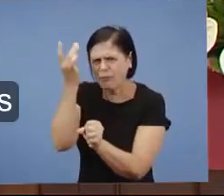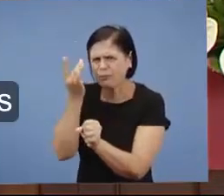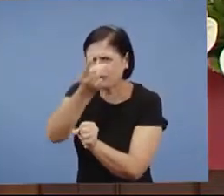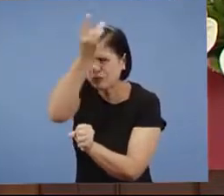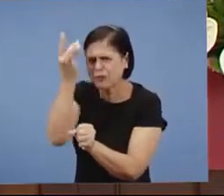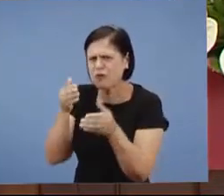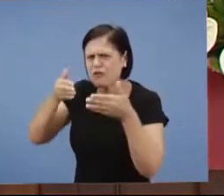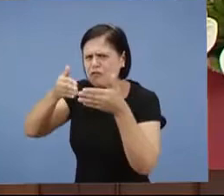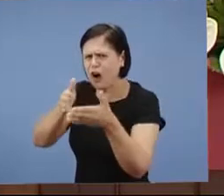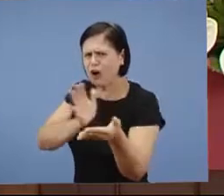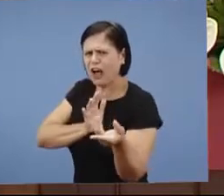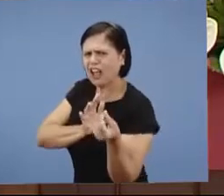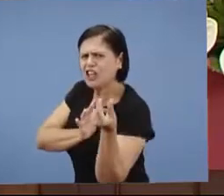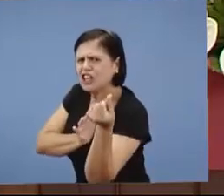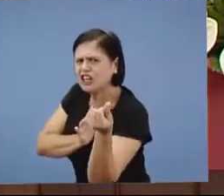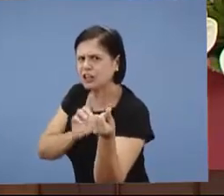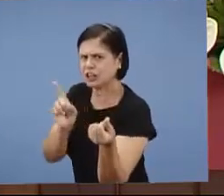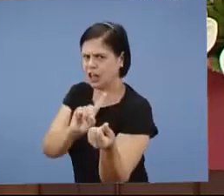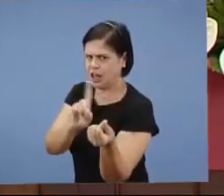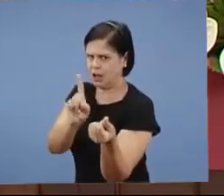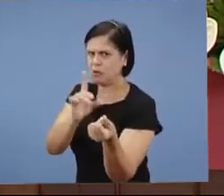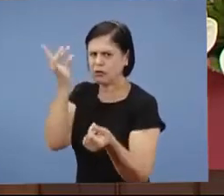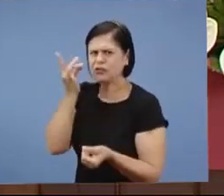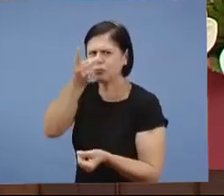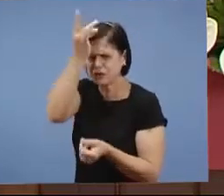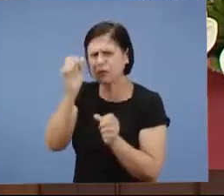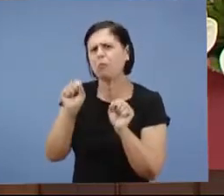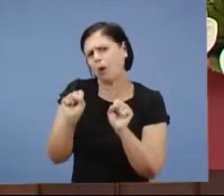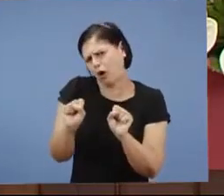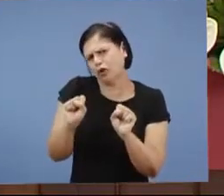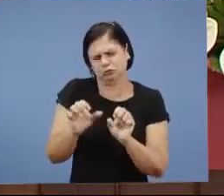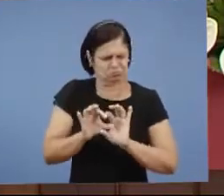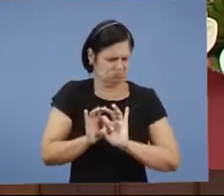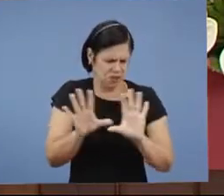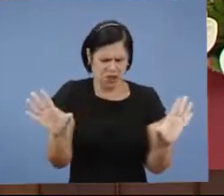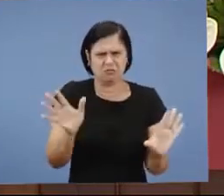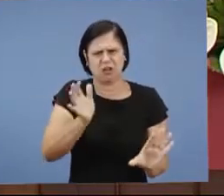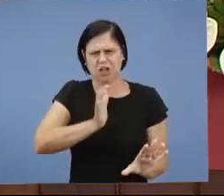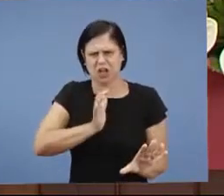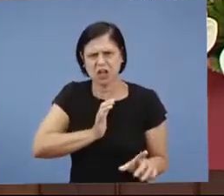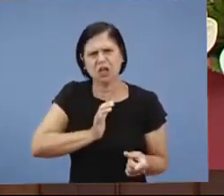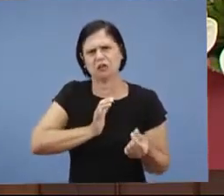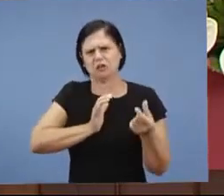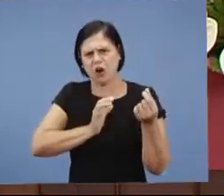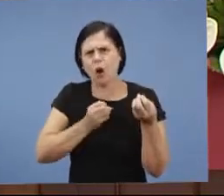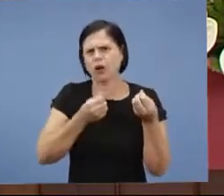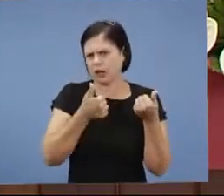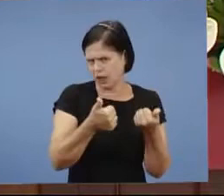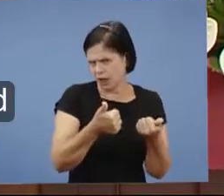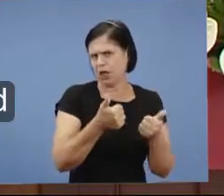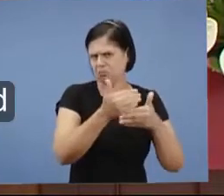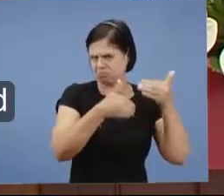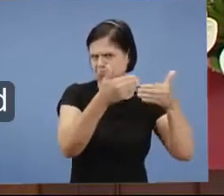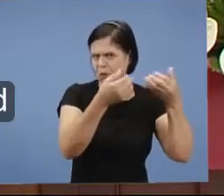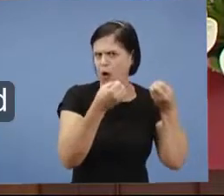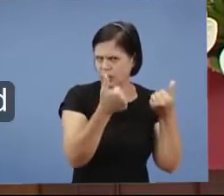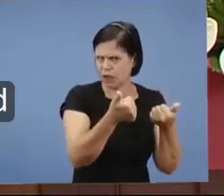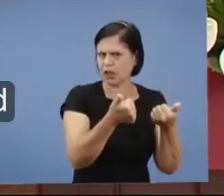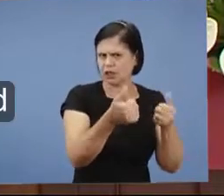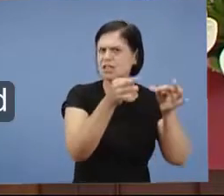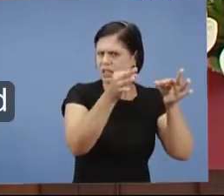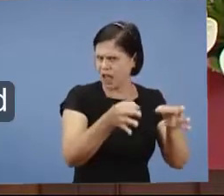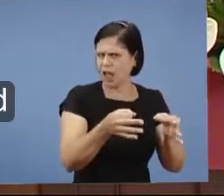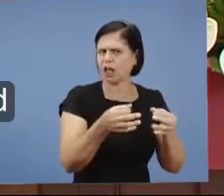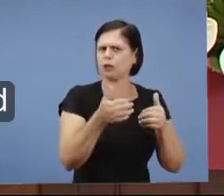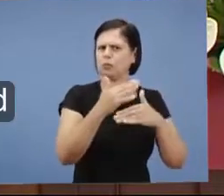não. O Espírito Santo, ele permite que as pessoas sejam beneficiadas com os bens materiais. Todos